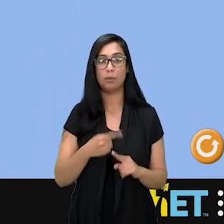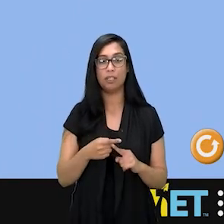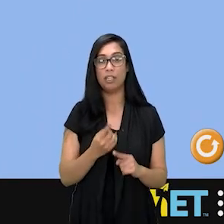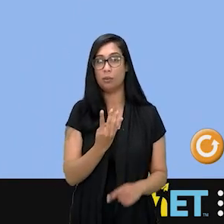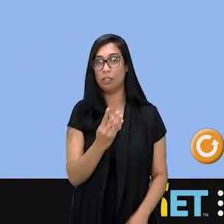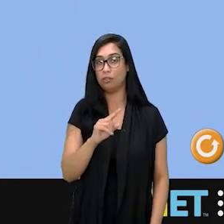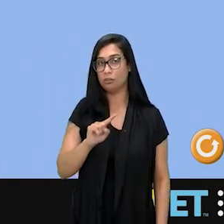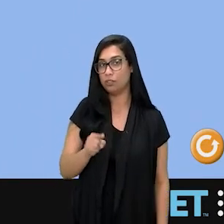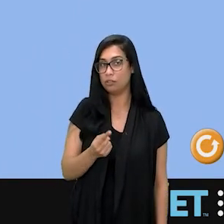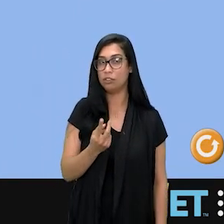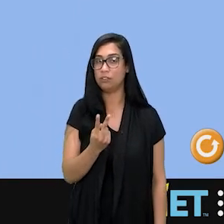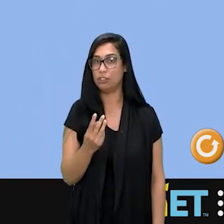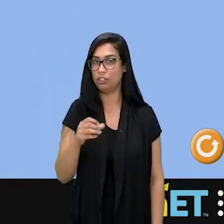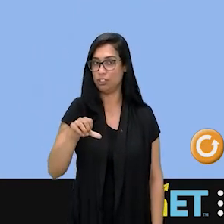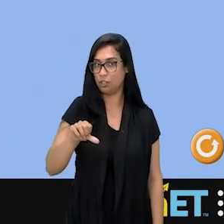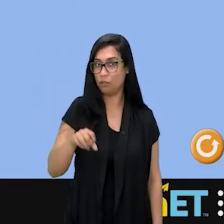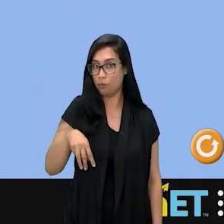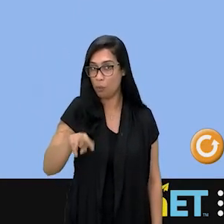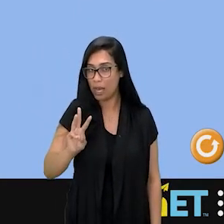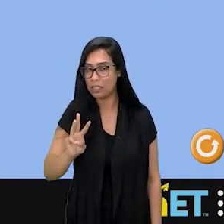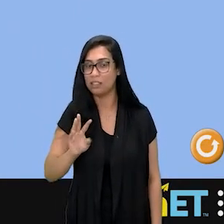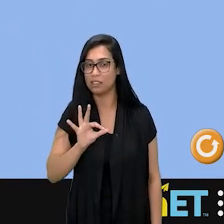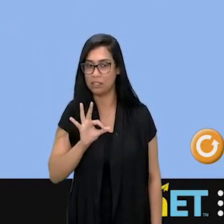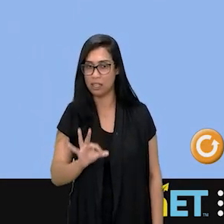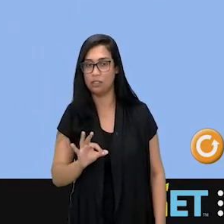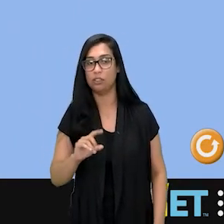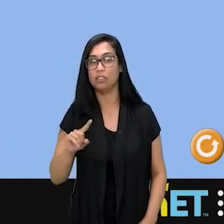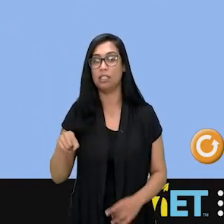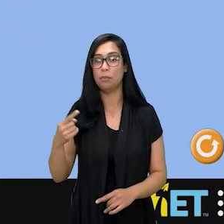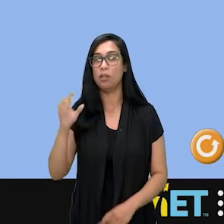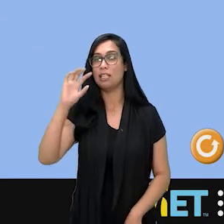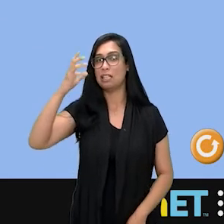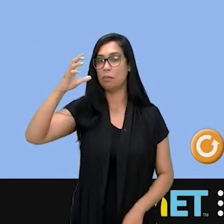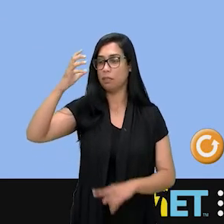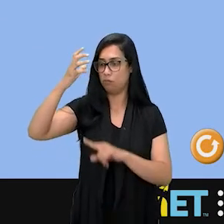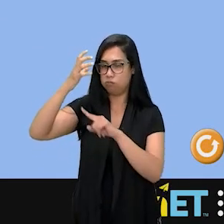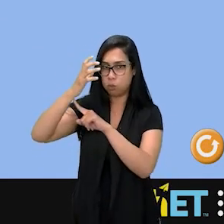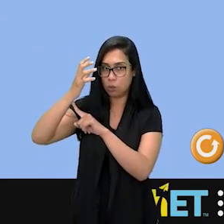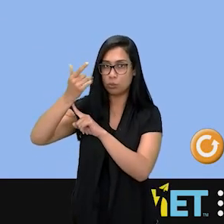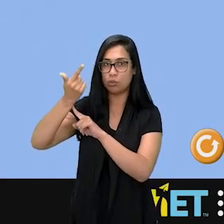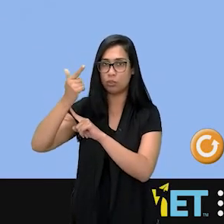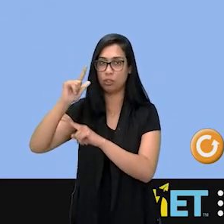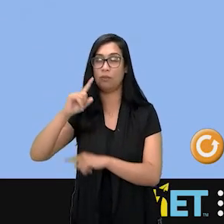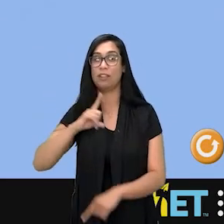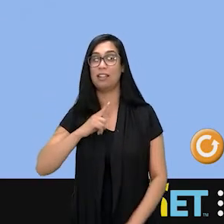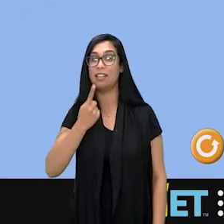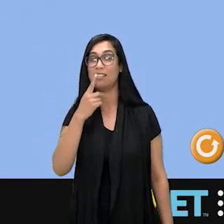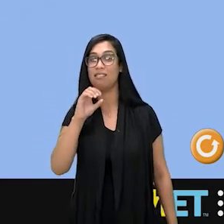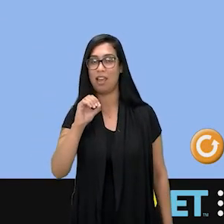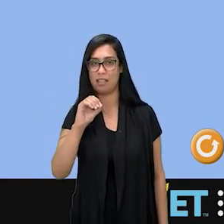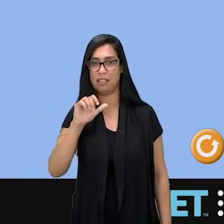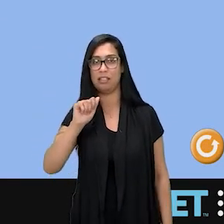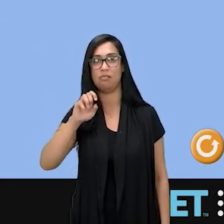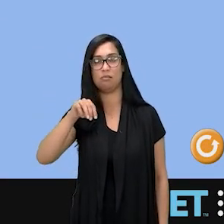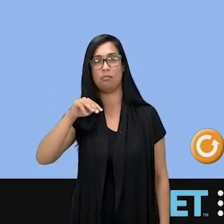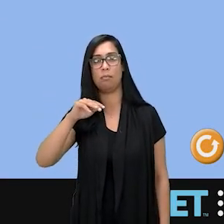volts. Vou colocar de novo lá o medidor lá na lâmpada de cima, ó, que tem 10 amperes. Deixa eu ver